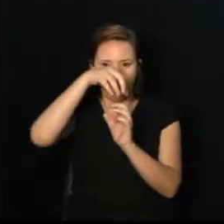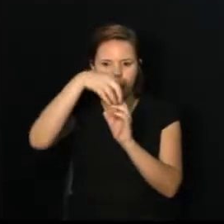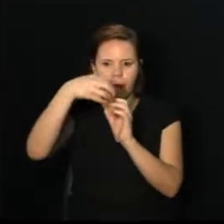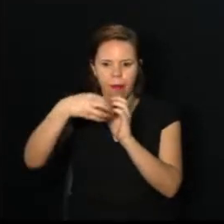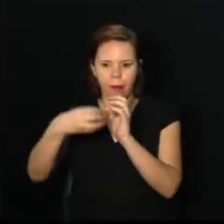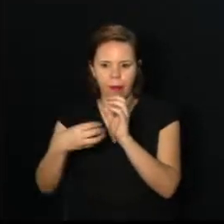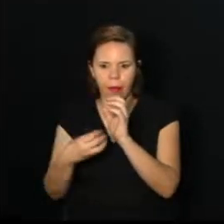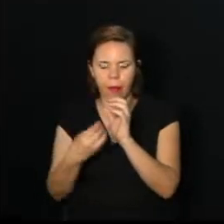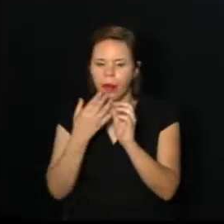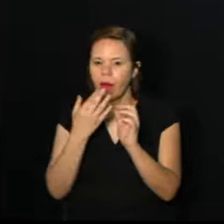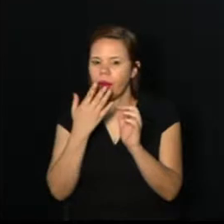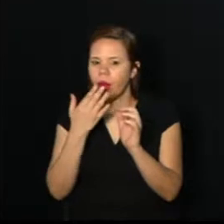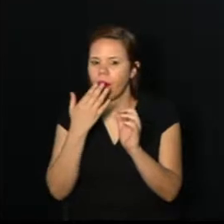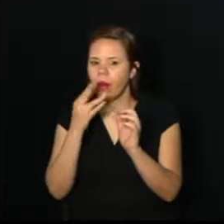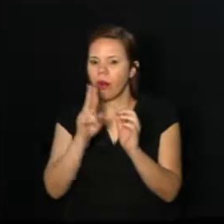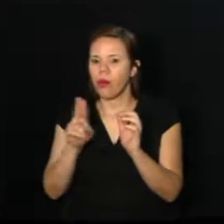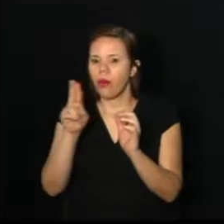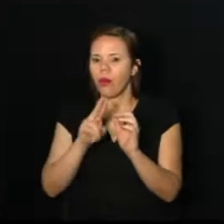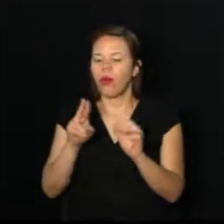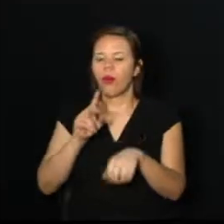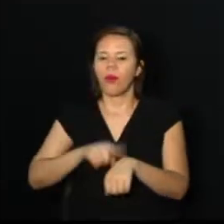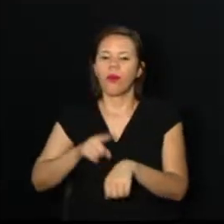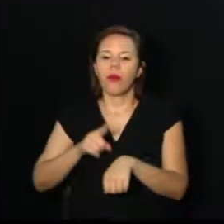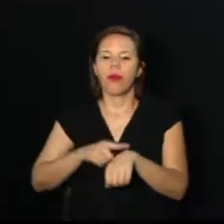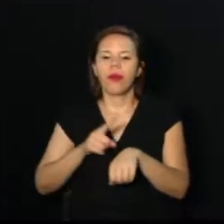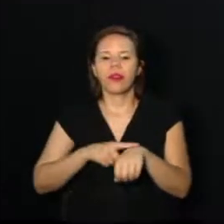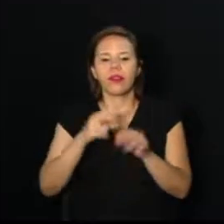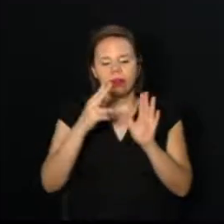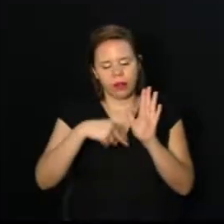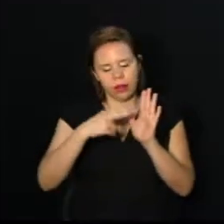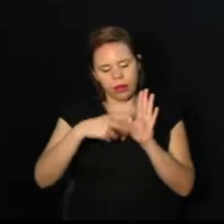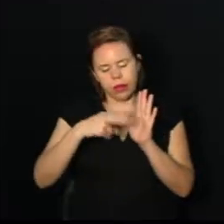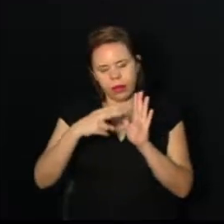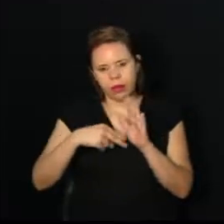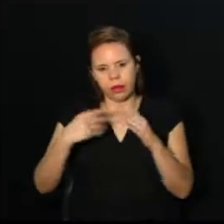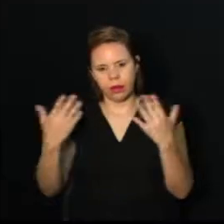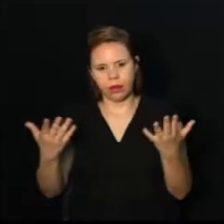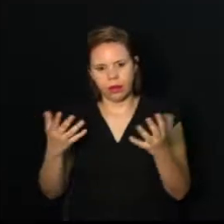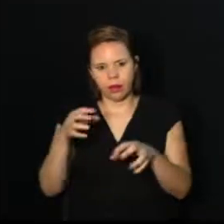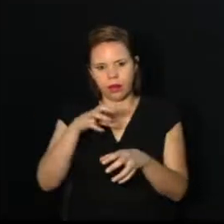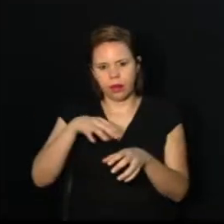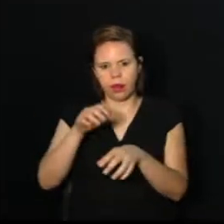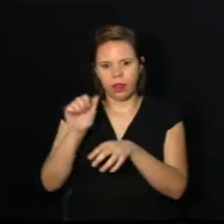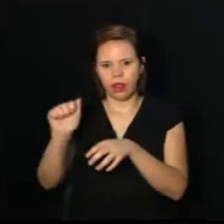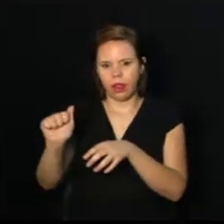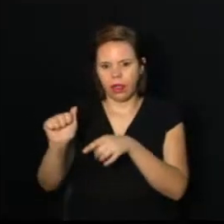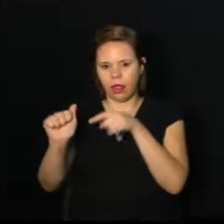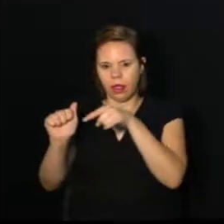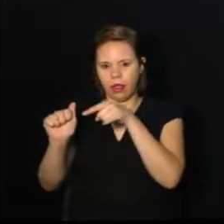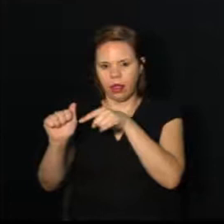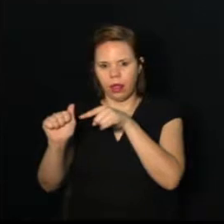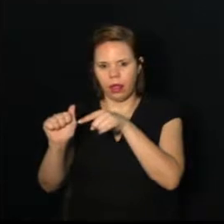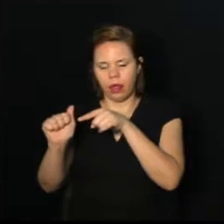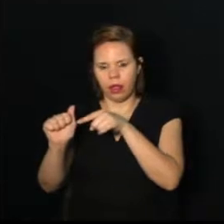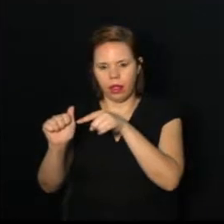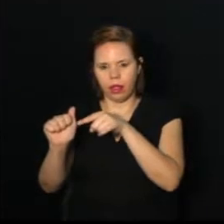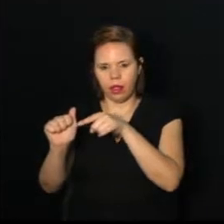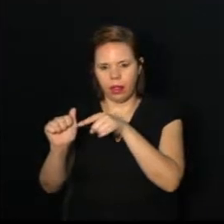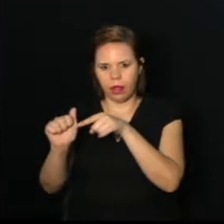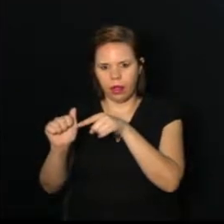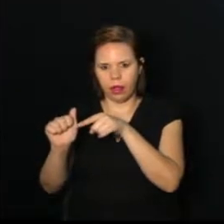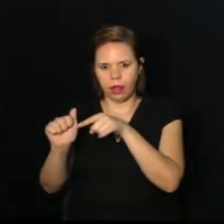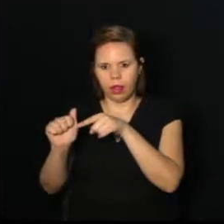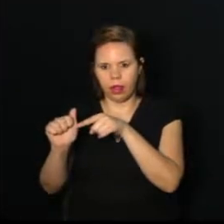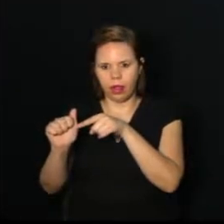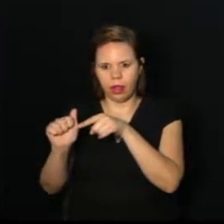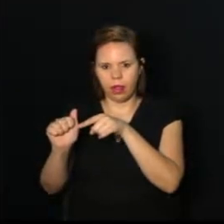utilizadas no momento da leitura. Então, a área A, aqui, bem nessa região